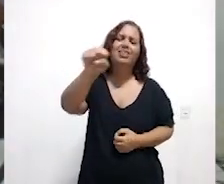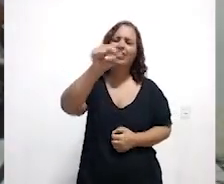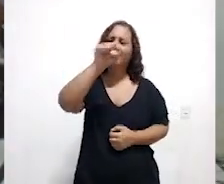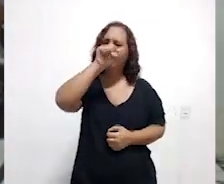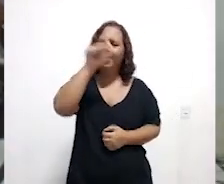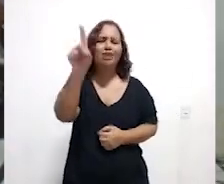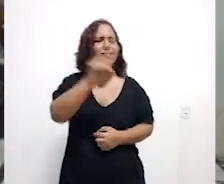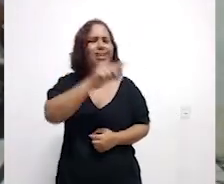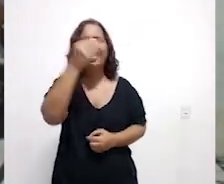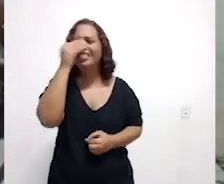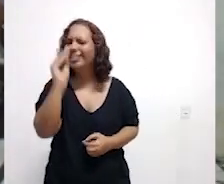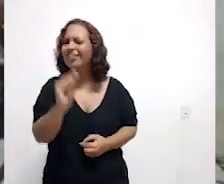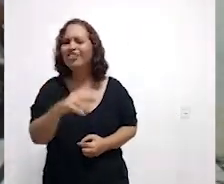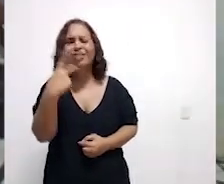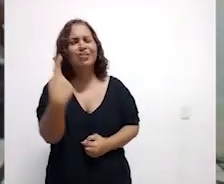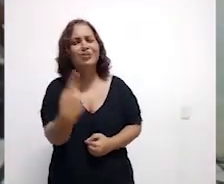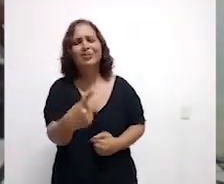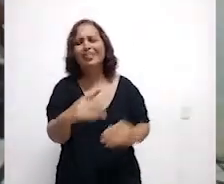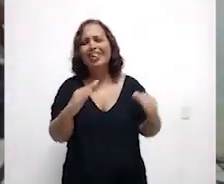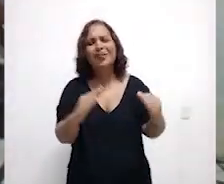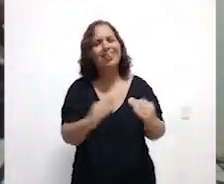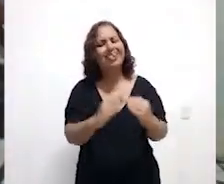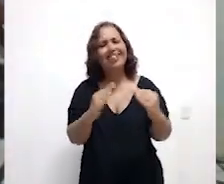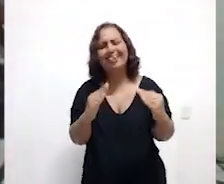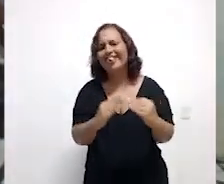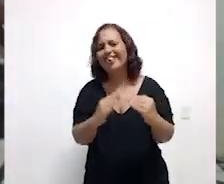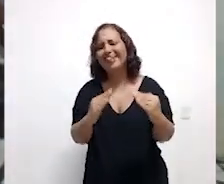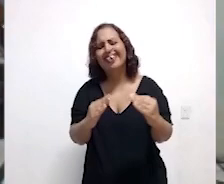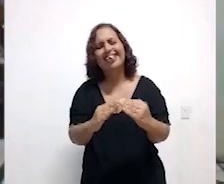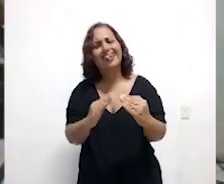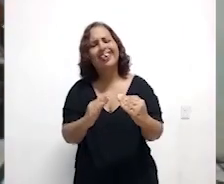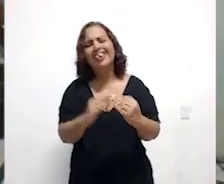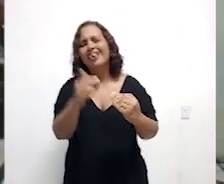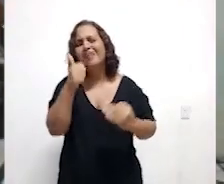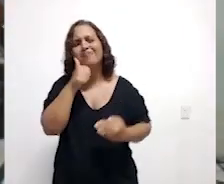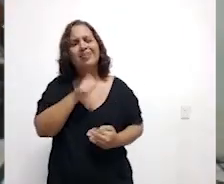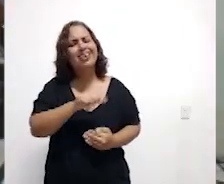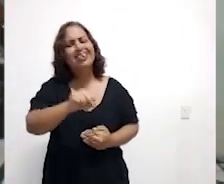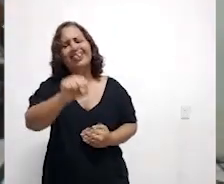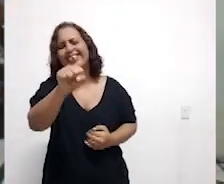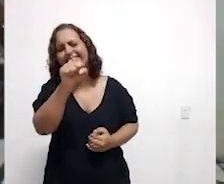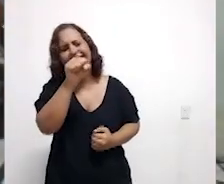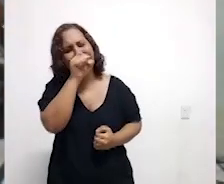Mãe, não desista do teu lar. Oh